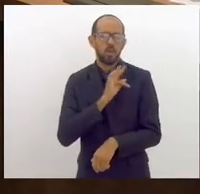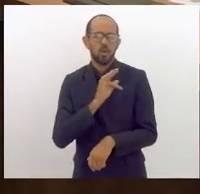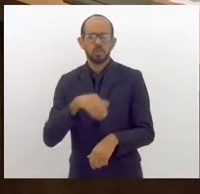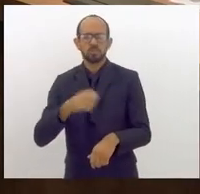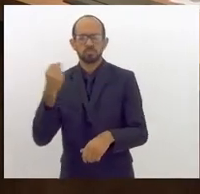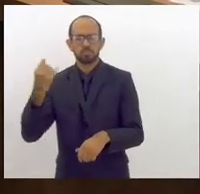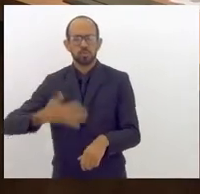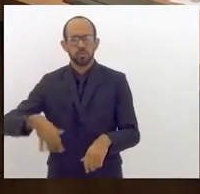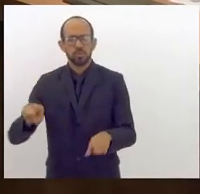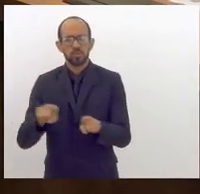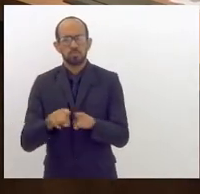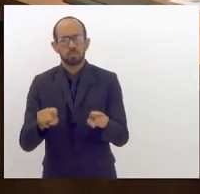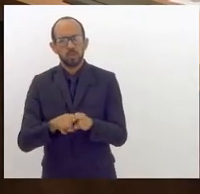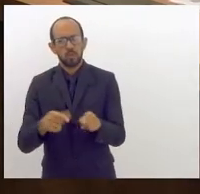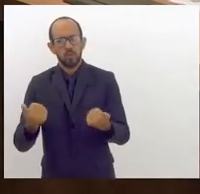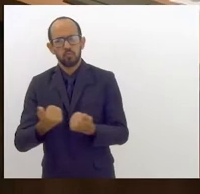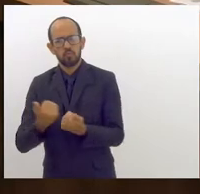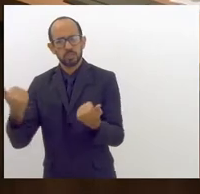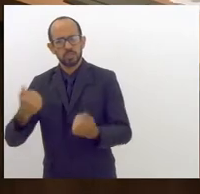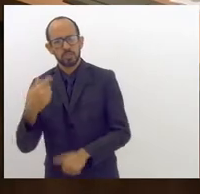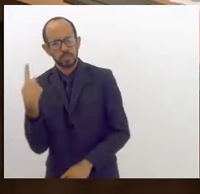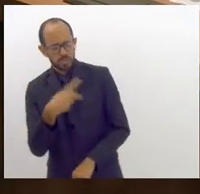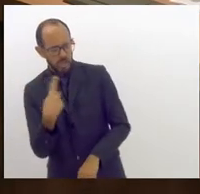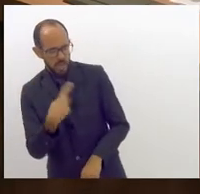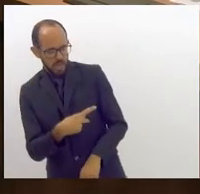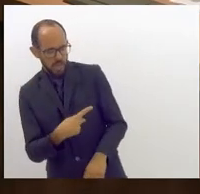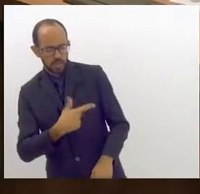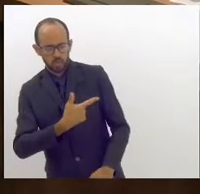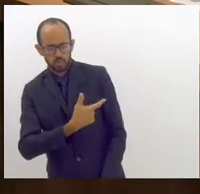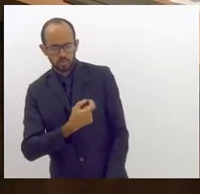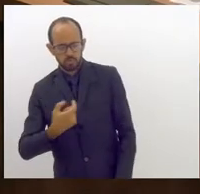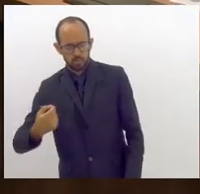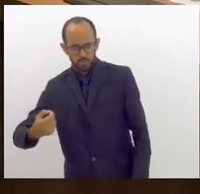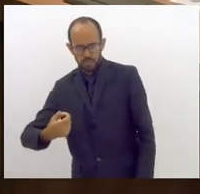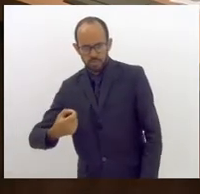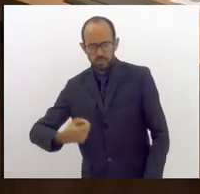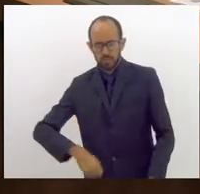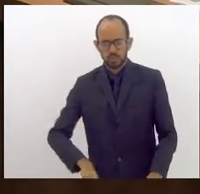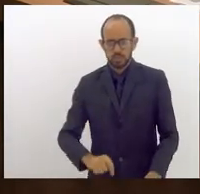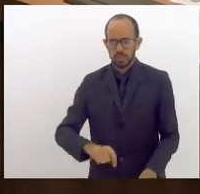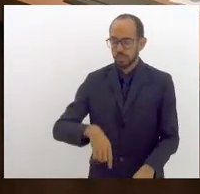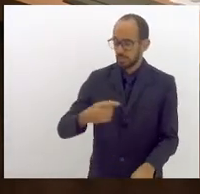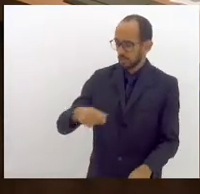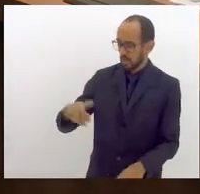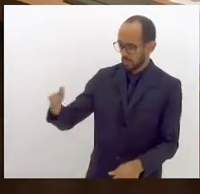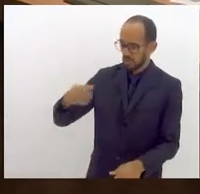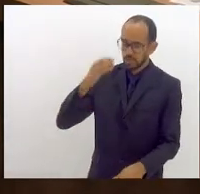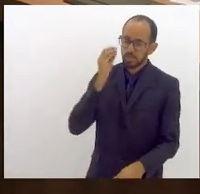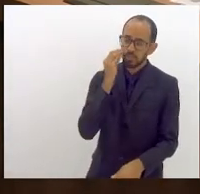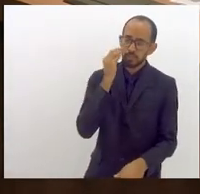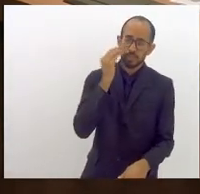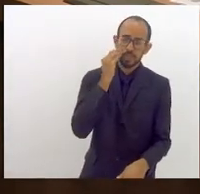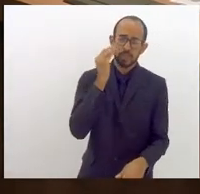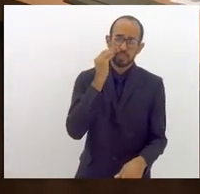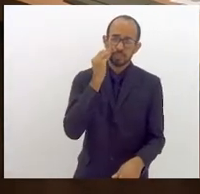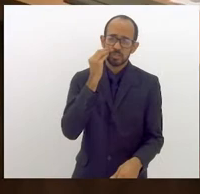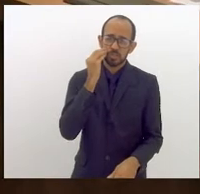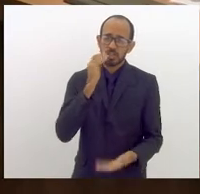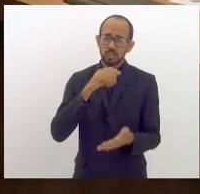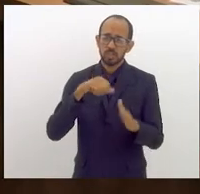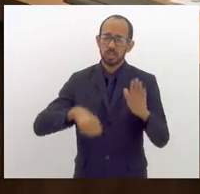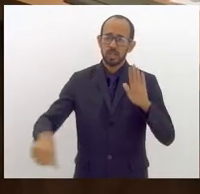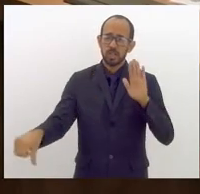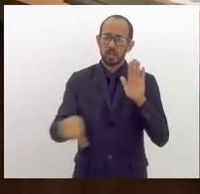seu vice na chapa em 2020 de prefeita a gente teve deputada Marta Rocha uma tentativa de criminalização